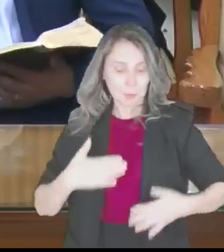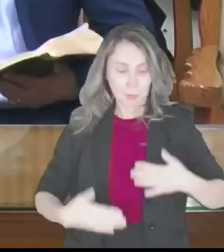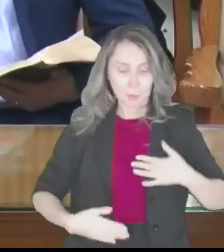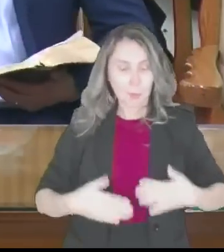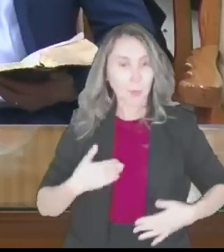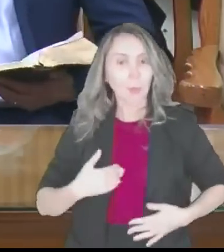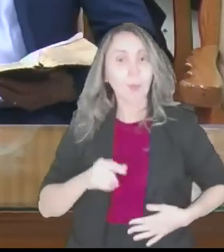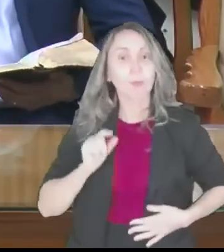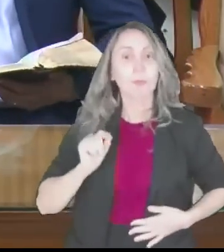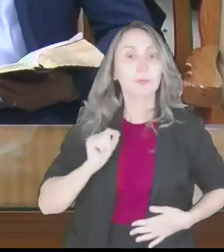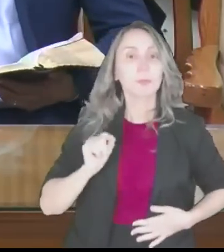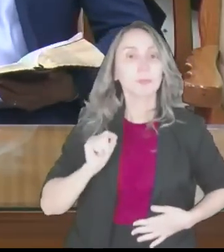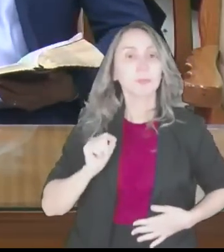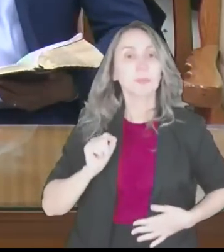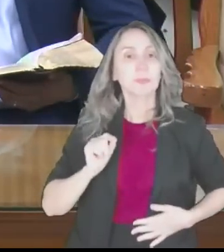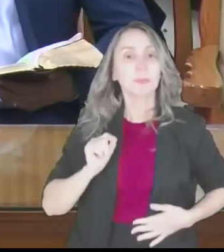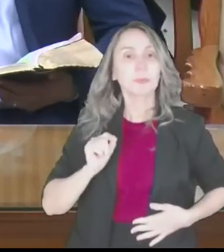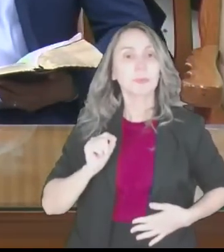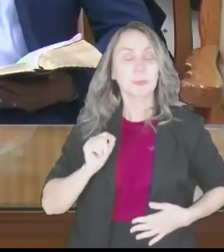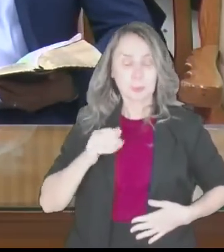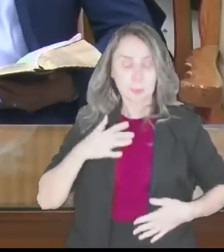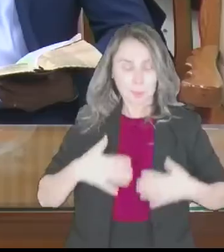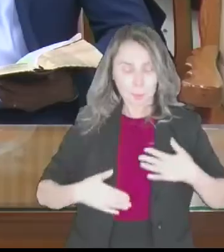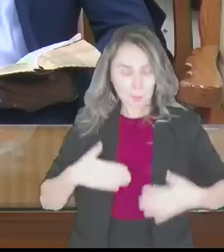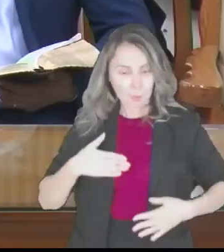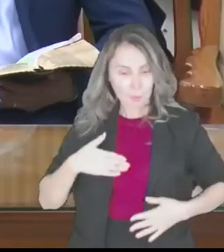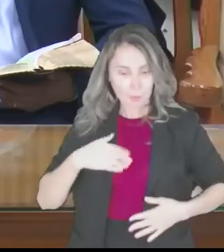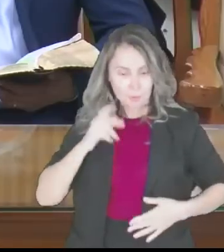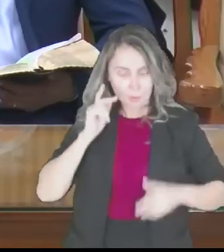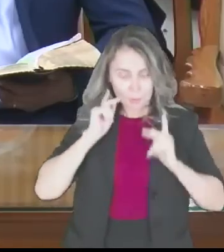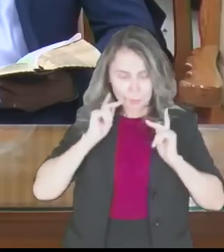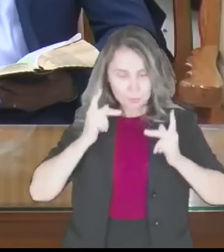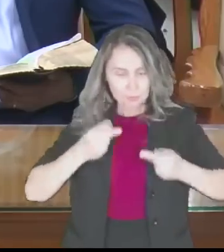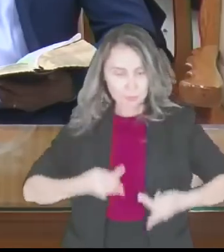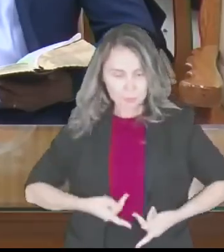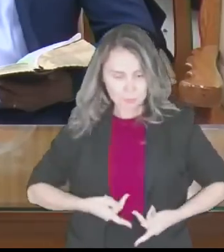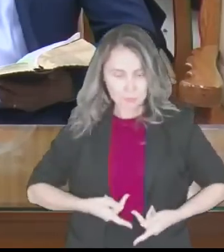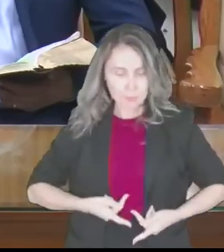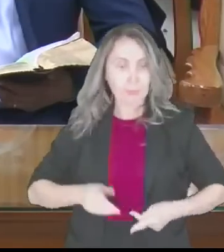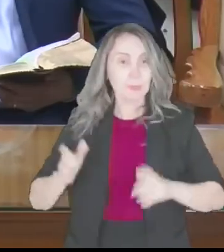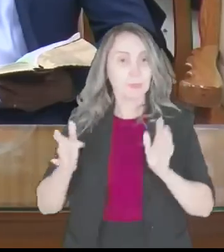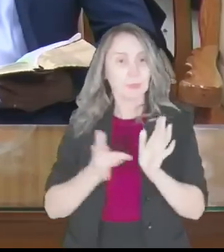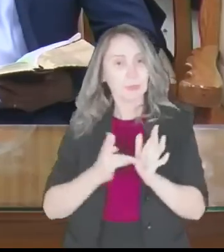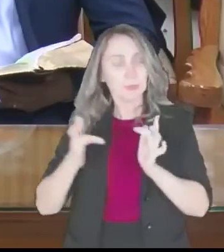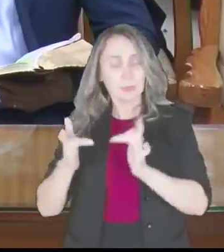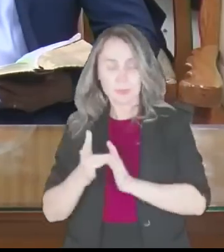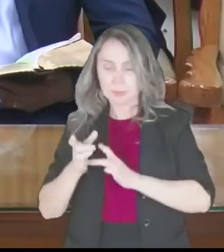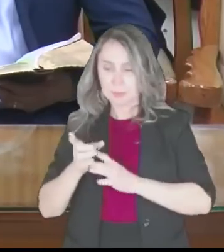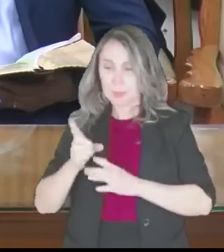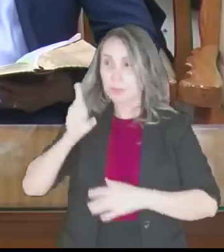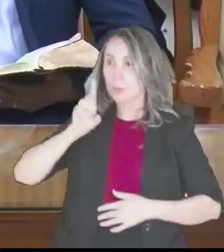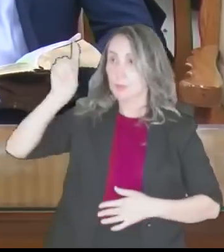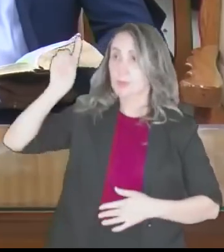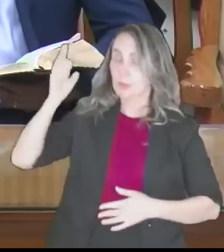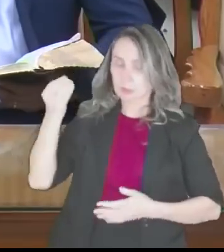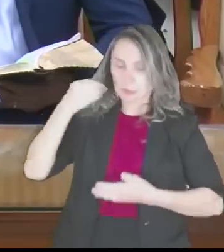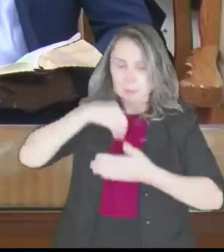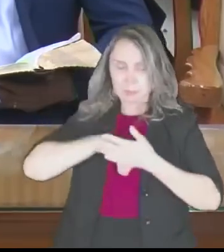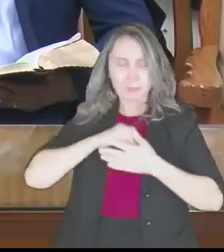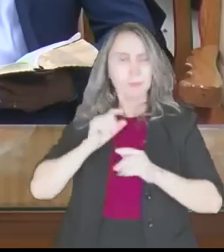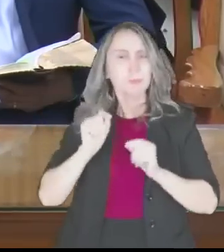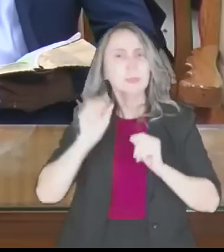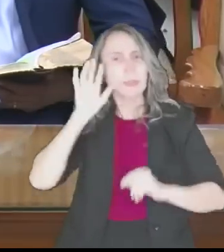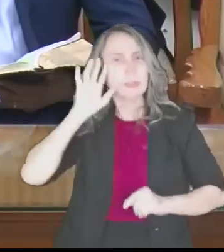Jesus estava dentro de um corpo humano. Era assim ou não era? O Cristo Deus estava dentro de um corpo humano. O que foi que aconteceu